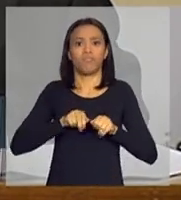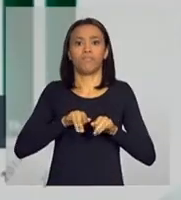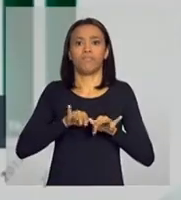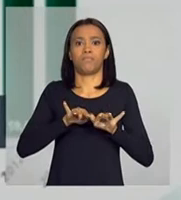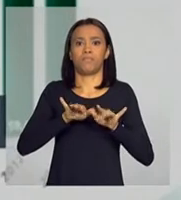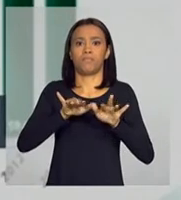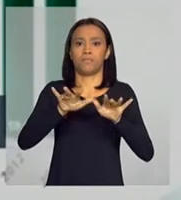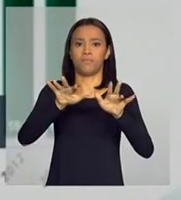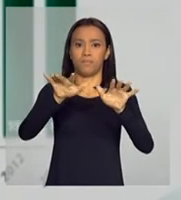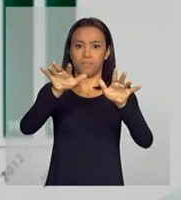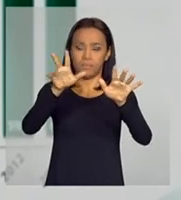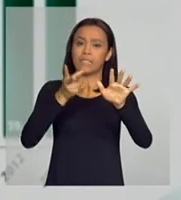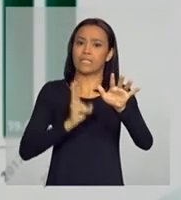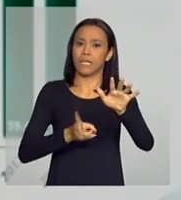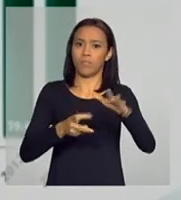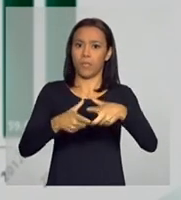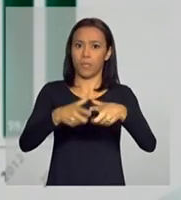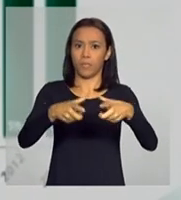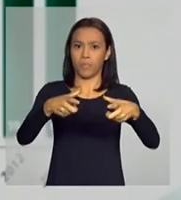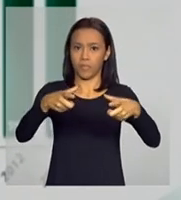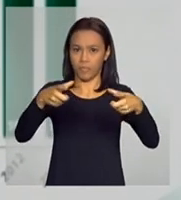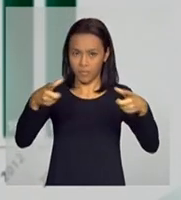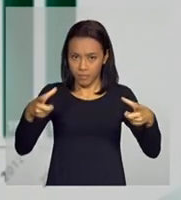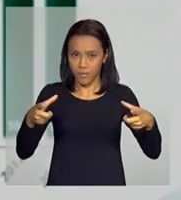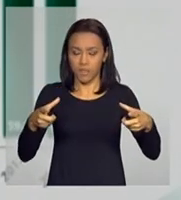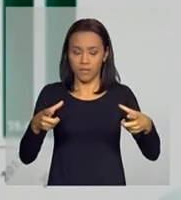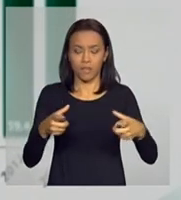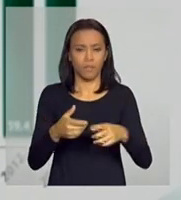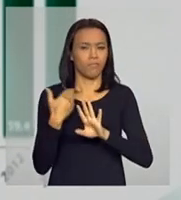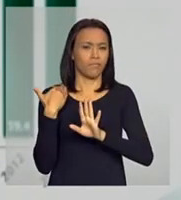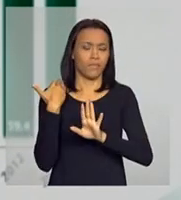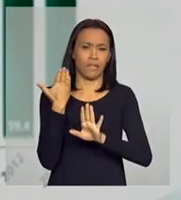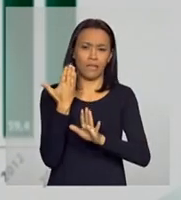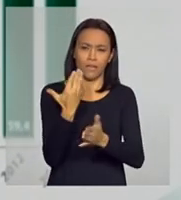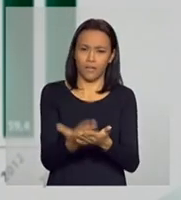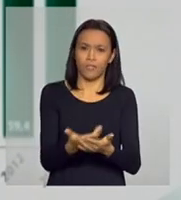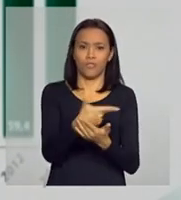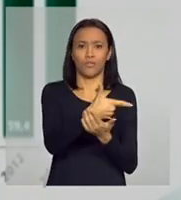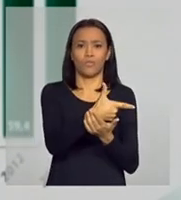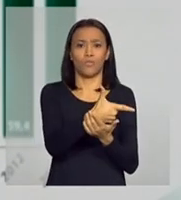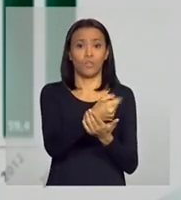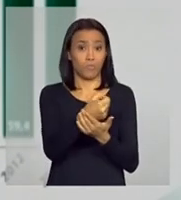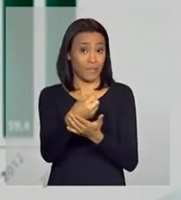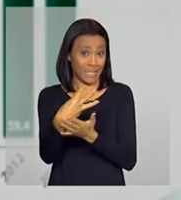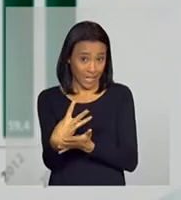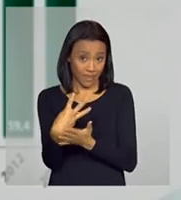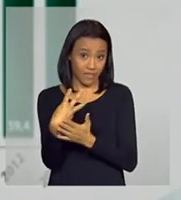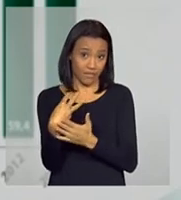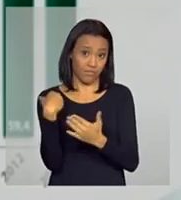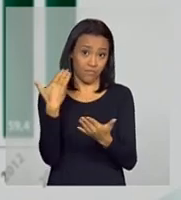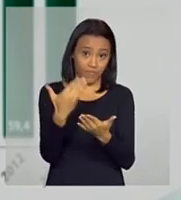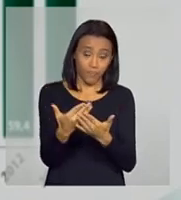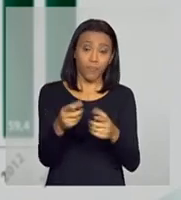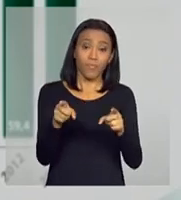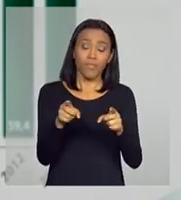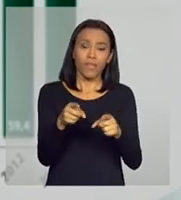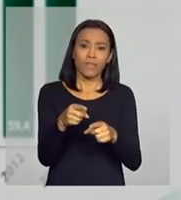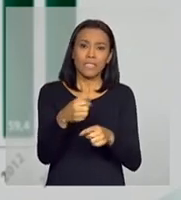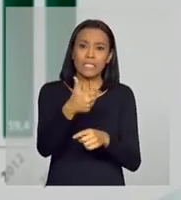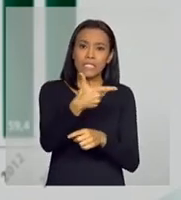expandindo é permanentemente é desde 2003 né sendo que em